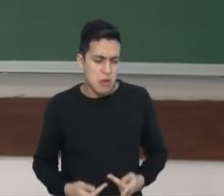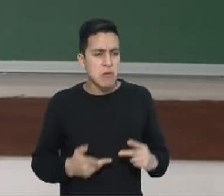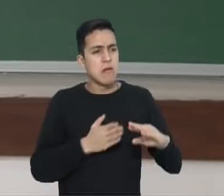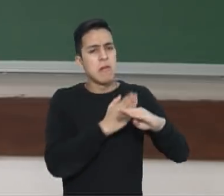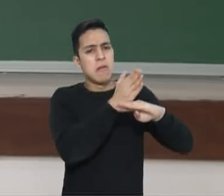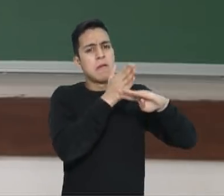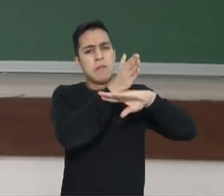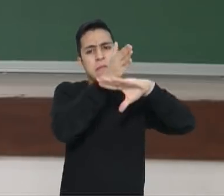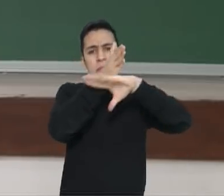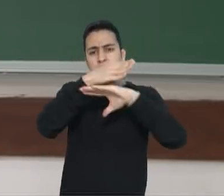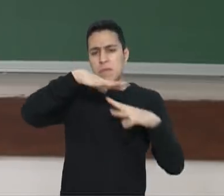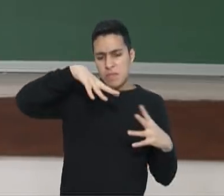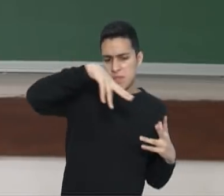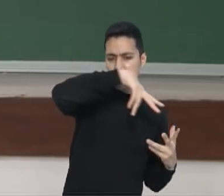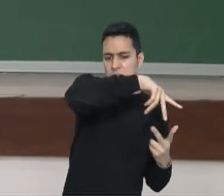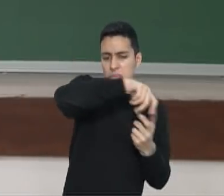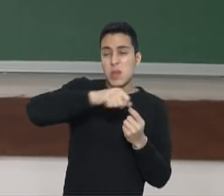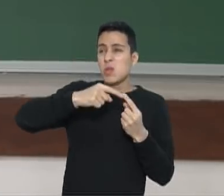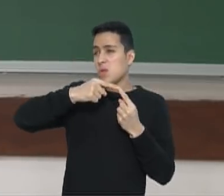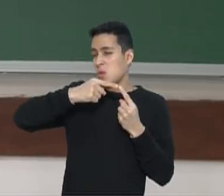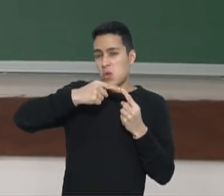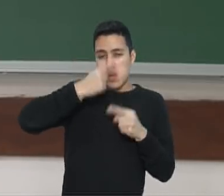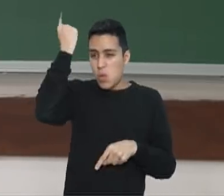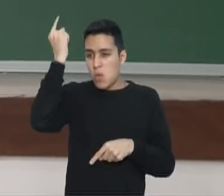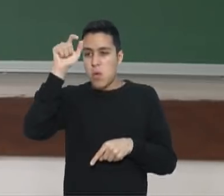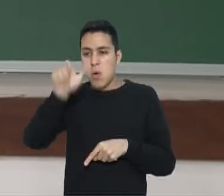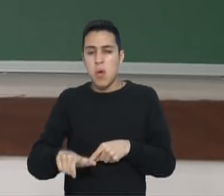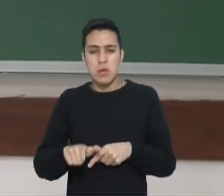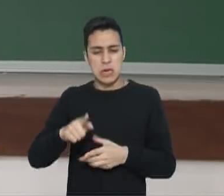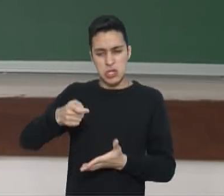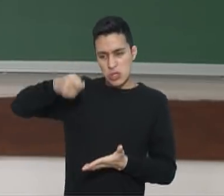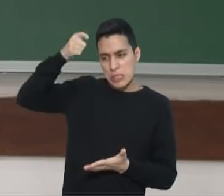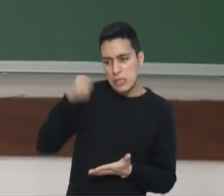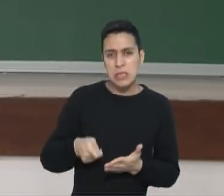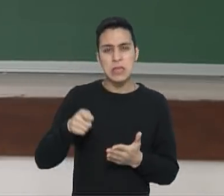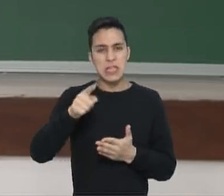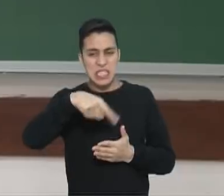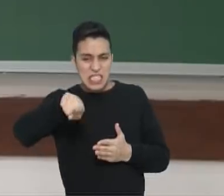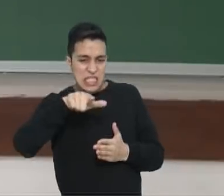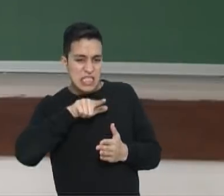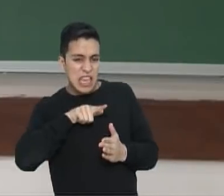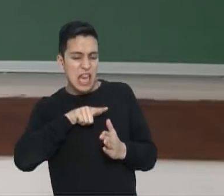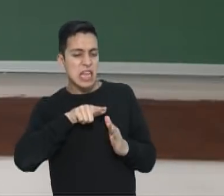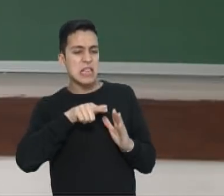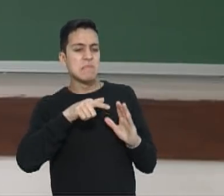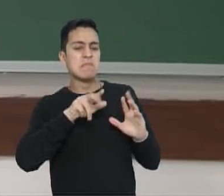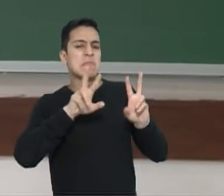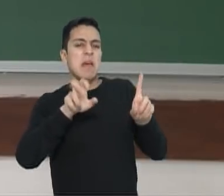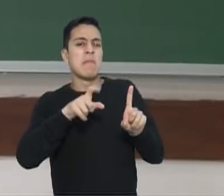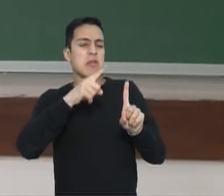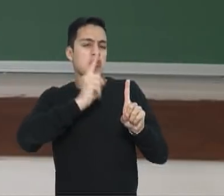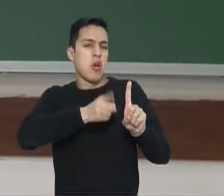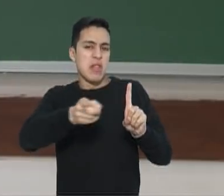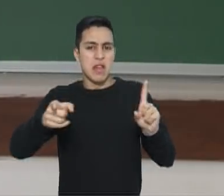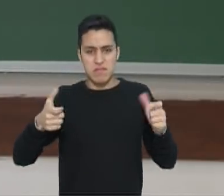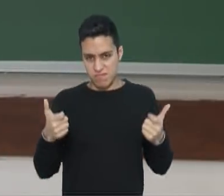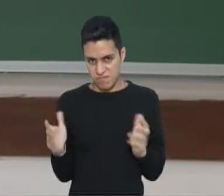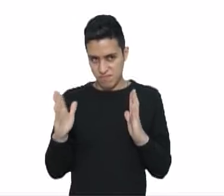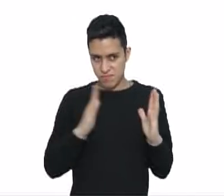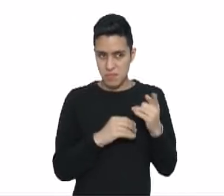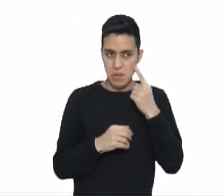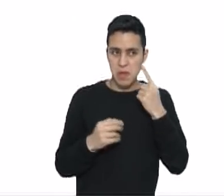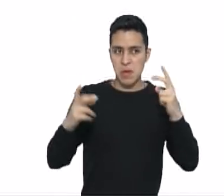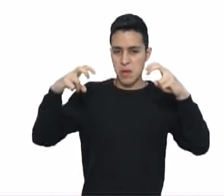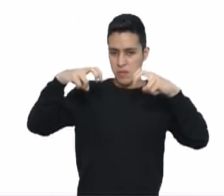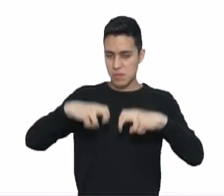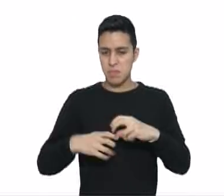mundo contrariando ditadores, contrariando regimes que ele julga totalitários. Estão aqui os dois